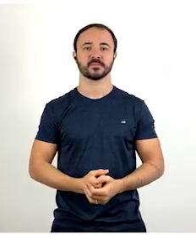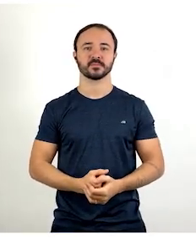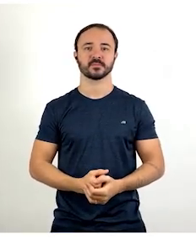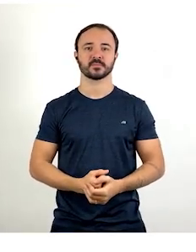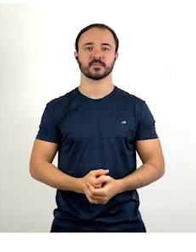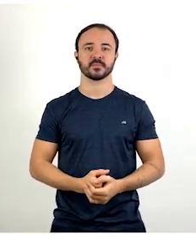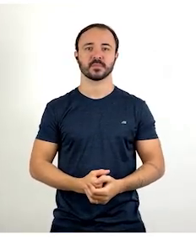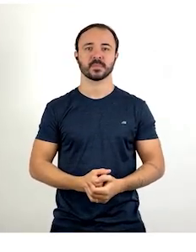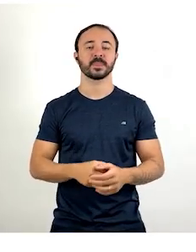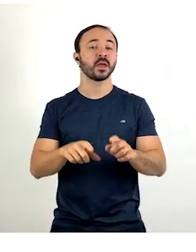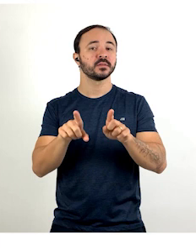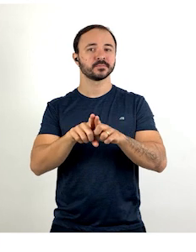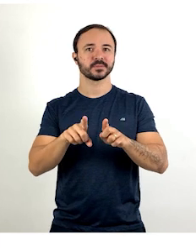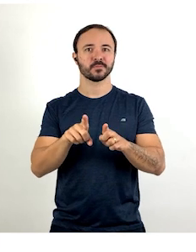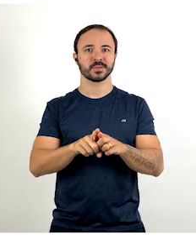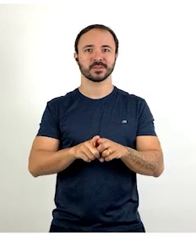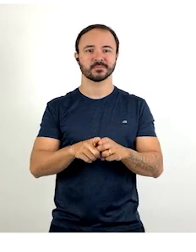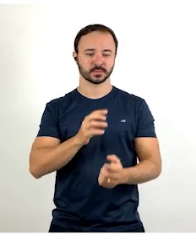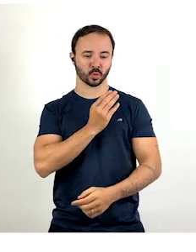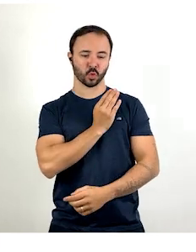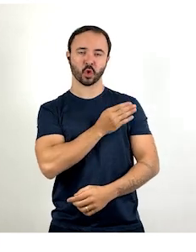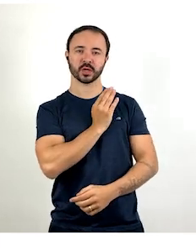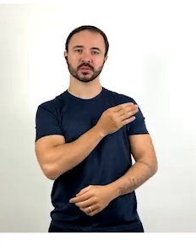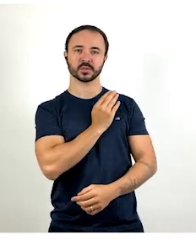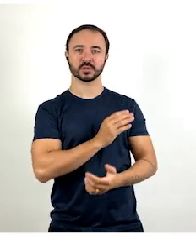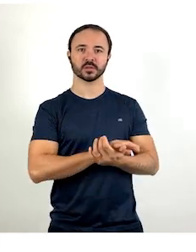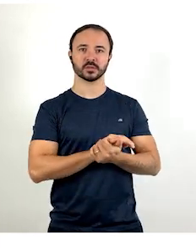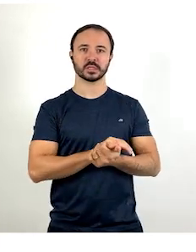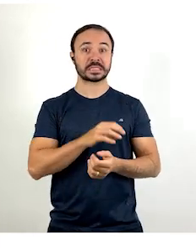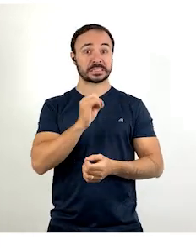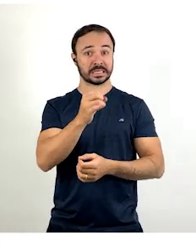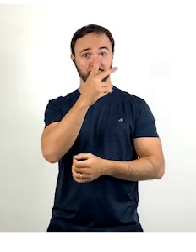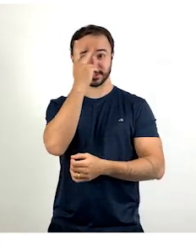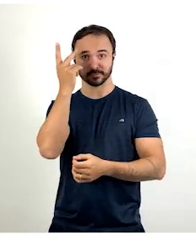Destruição dos tecidos do coração devido ao calor. O calor é tão